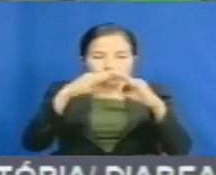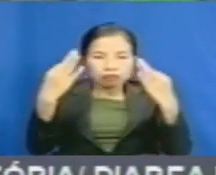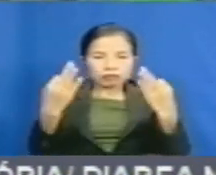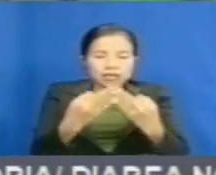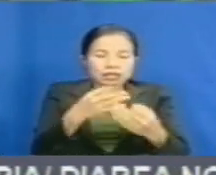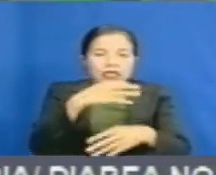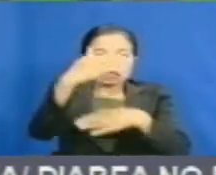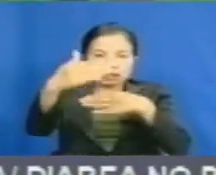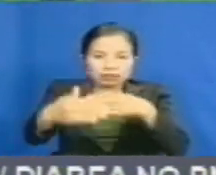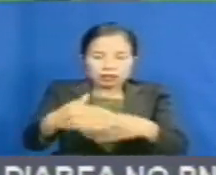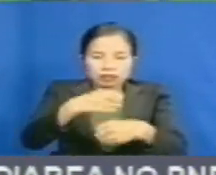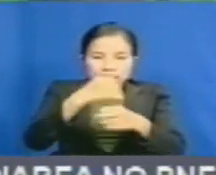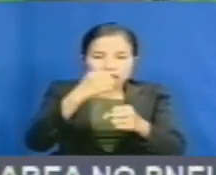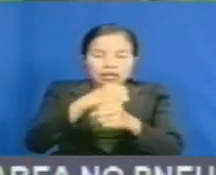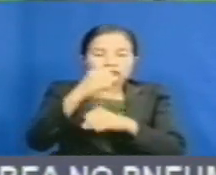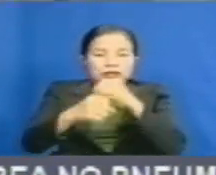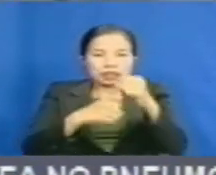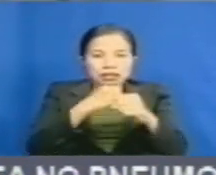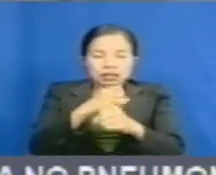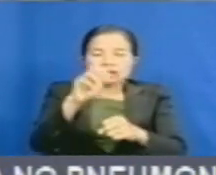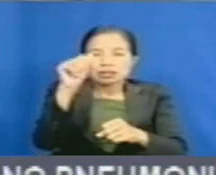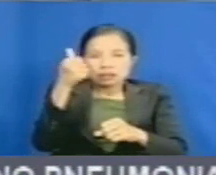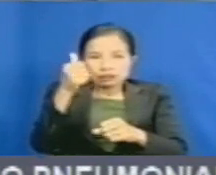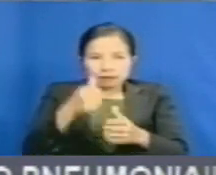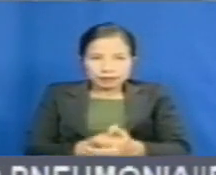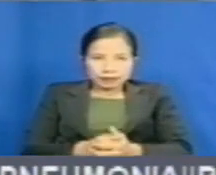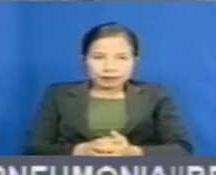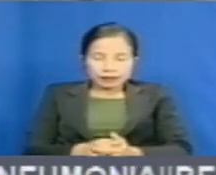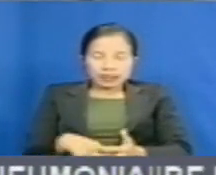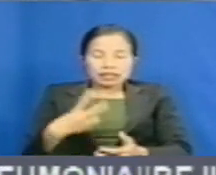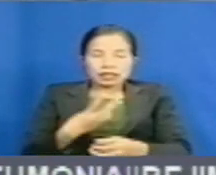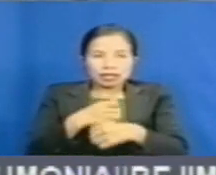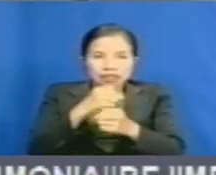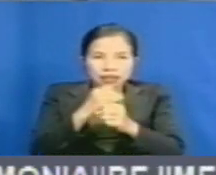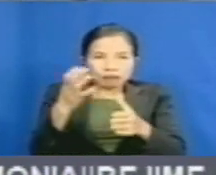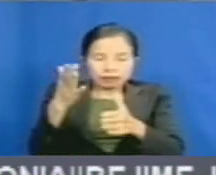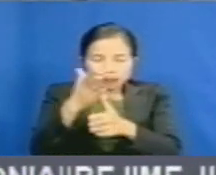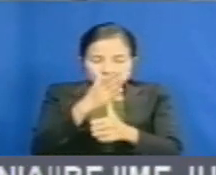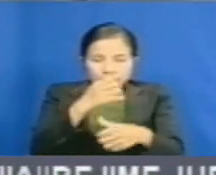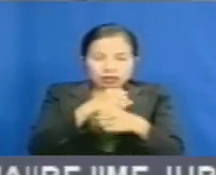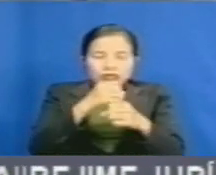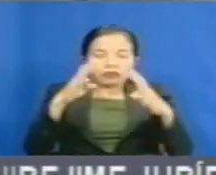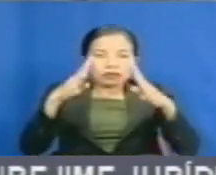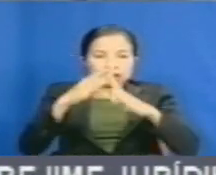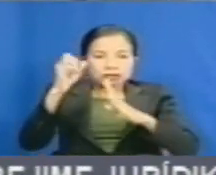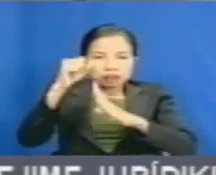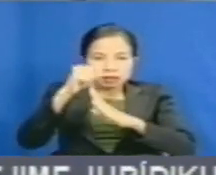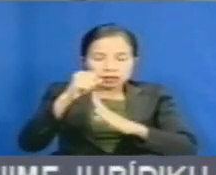Humacaen tuirmai se halau kada tinan sanulu. E pela primeira vez, ma kita halau census ida, kita utiliza